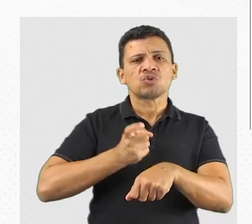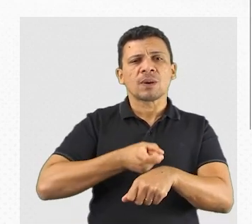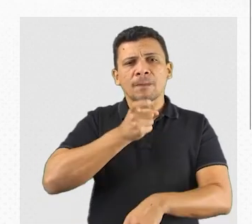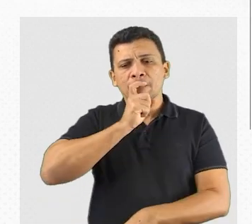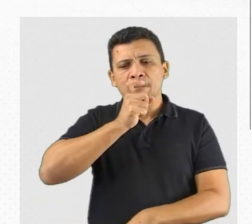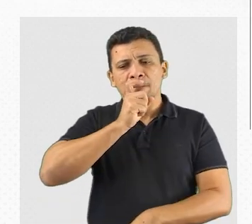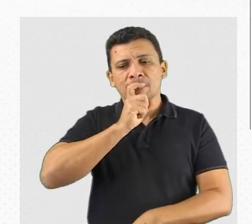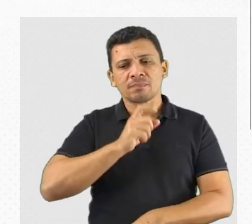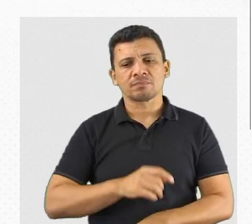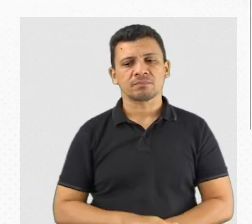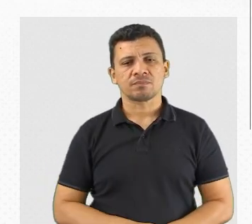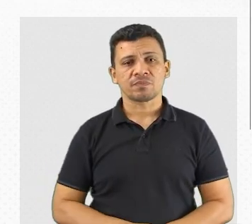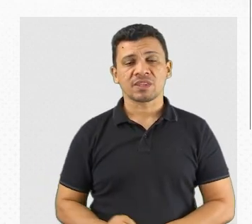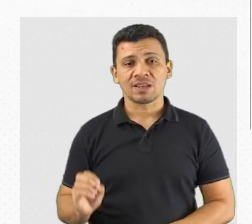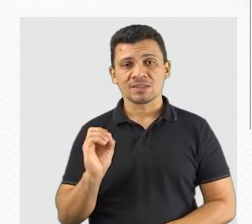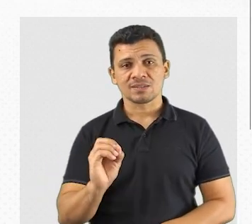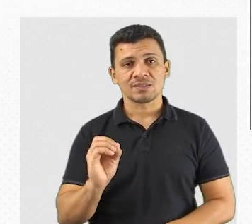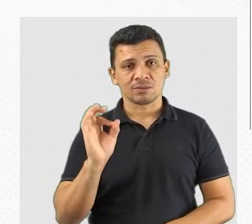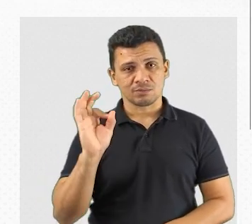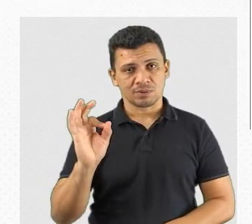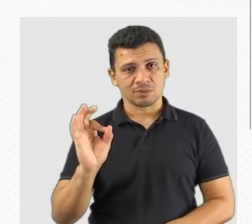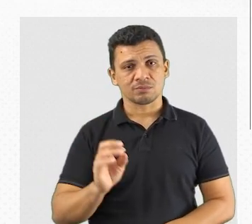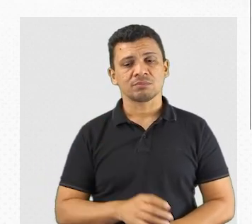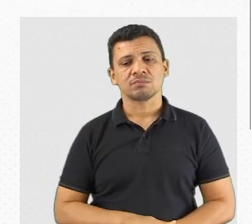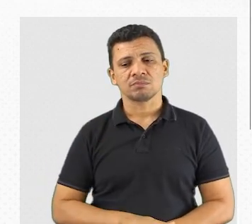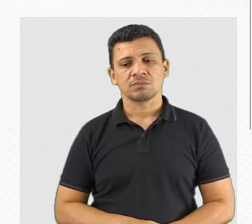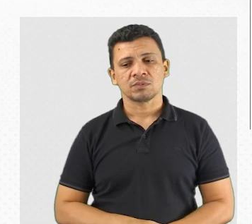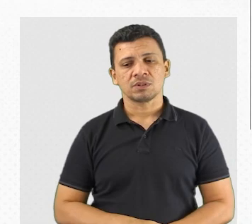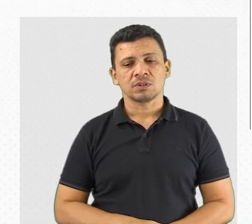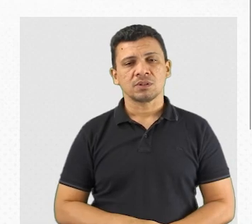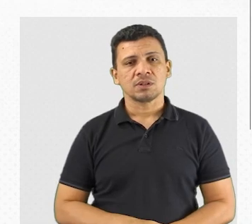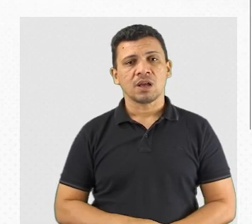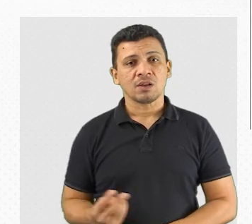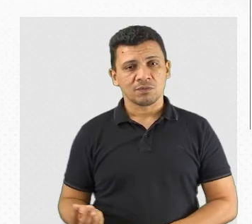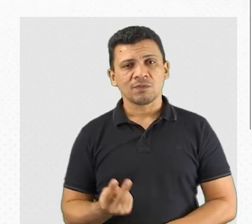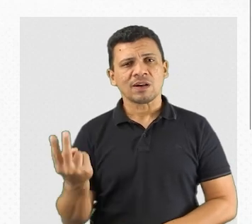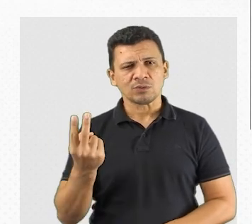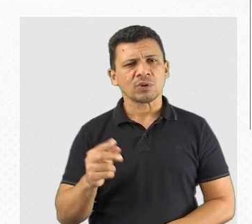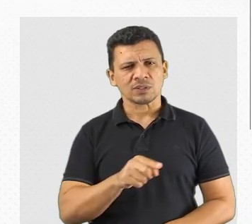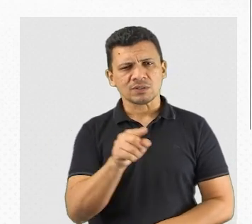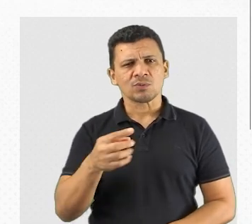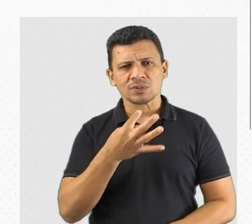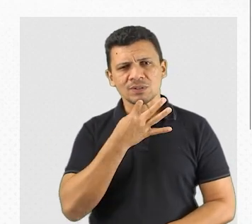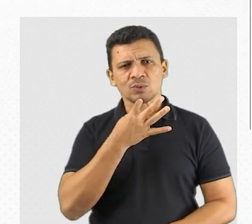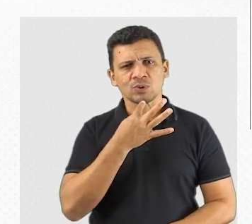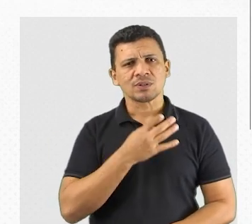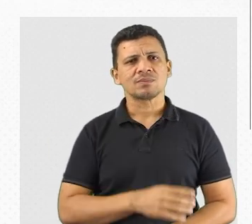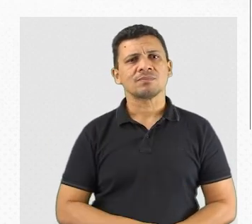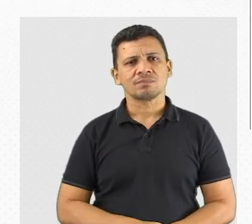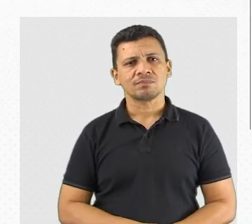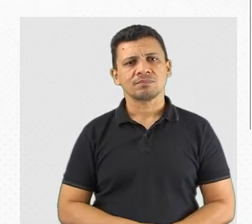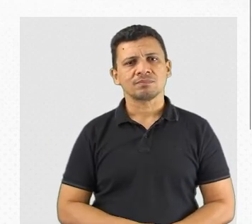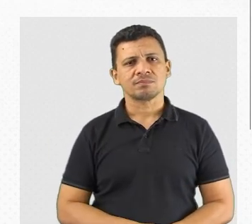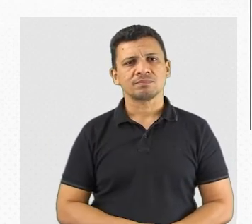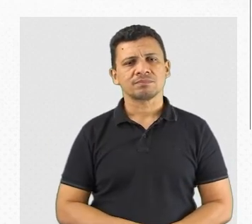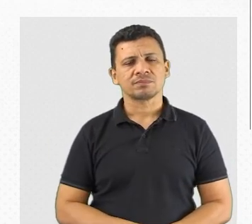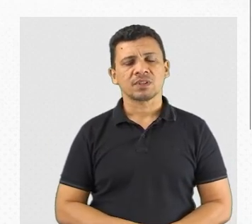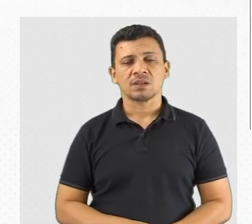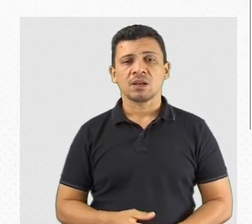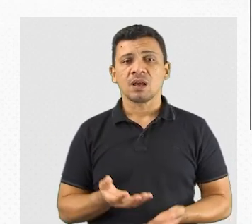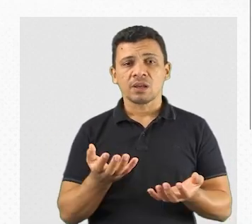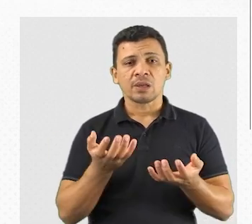congelamento é 0 graus Celsius, né? Então, são valores aí até conhecidos. E eu quero